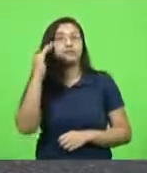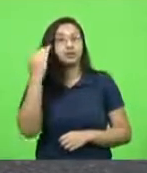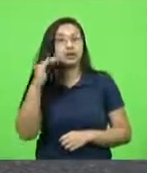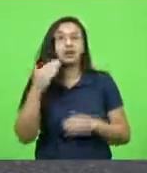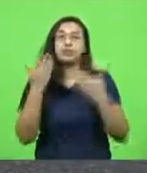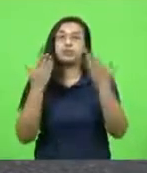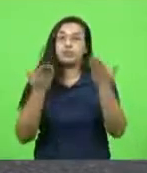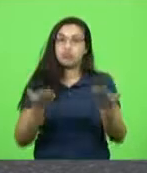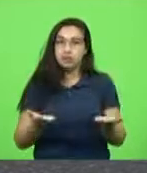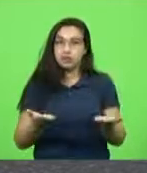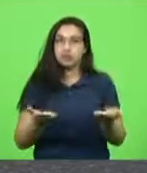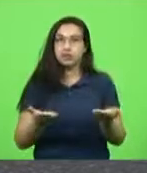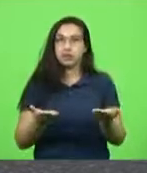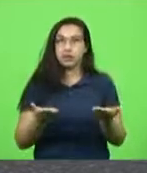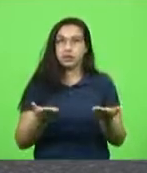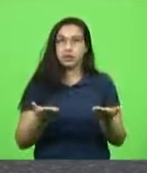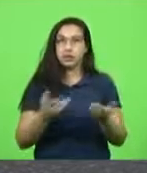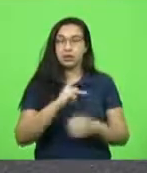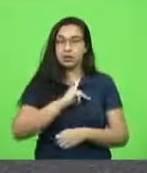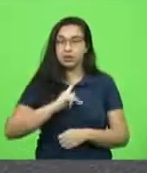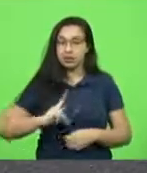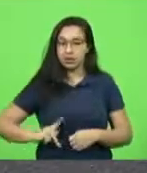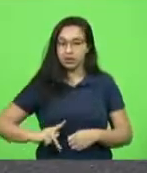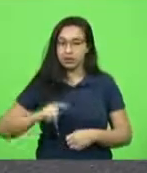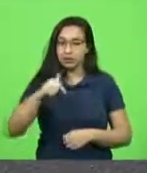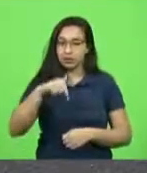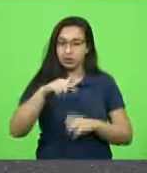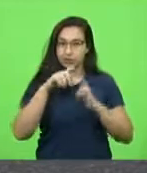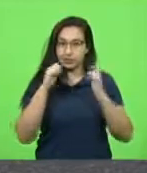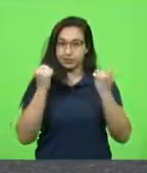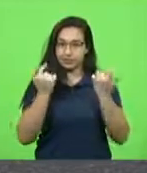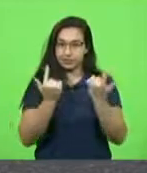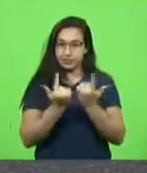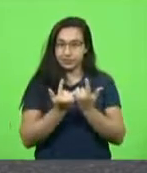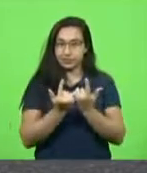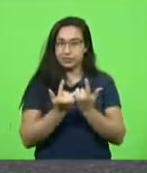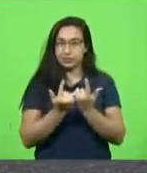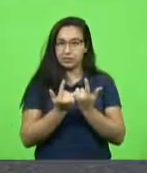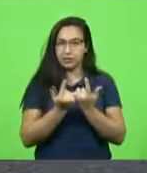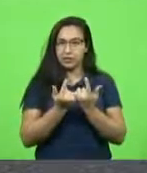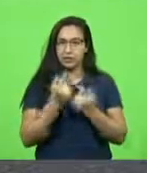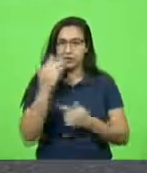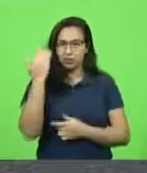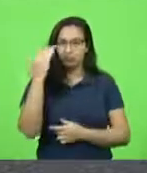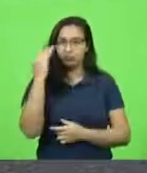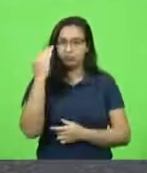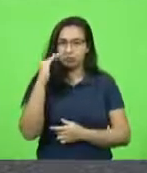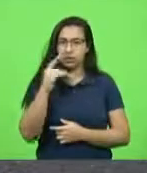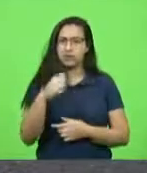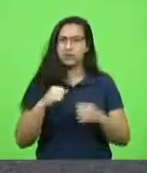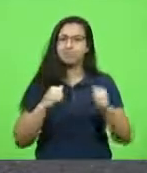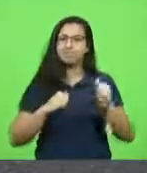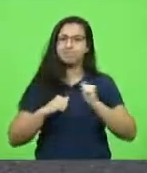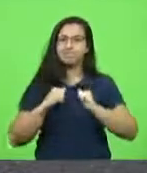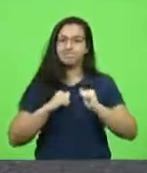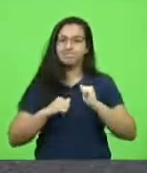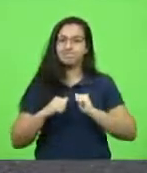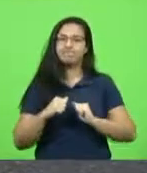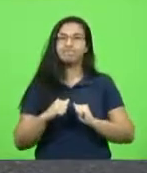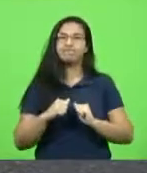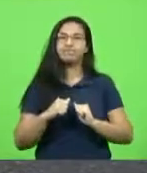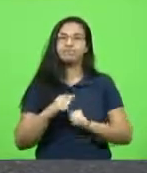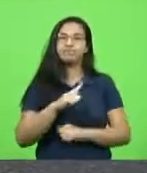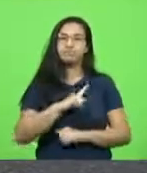e Aqui presidiu Esta casa eu compreendo a angústia que deve ter o nosso